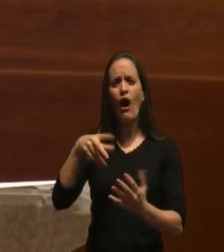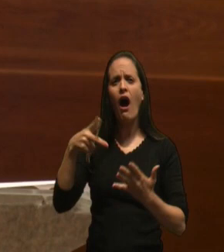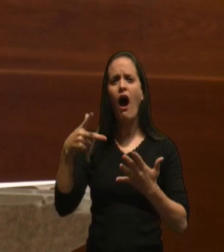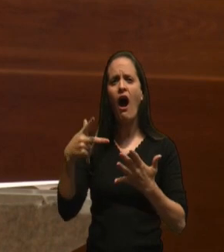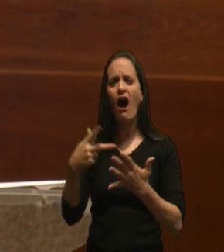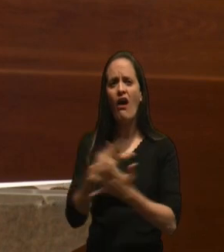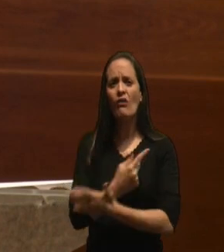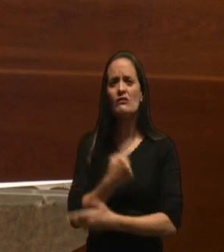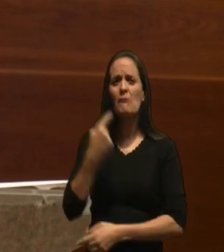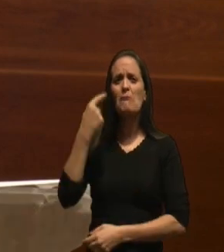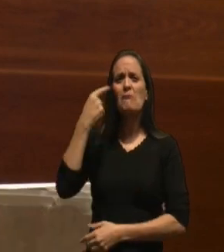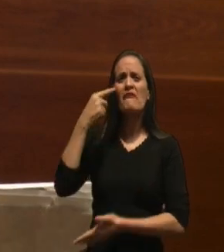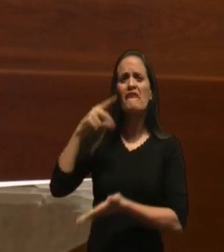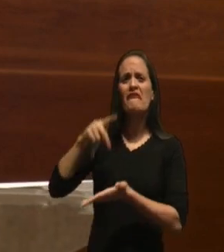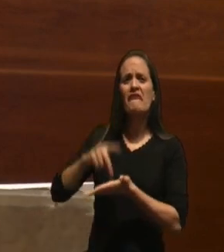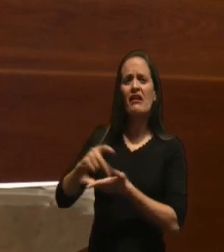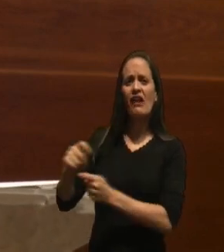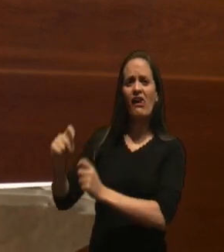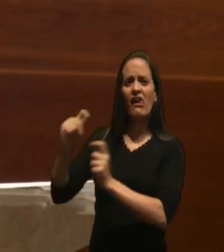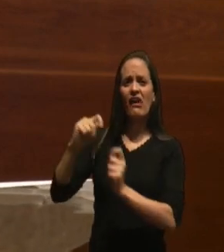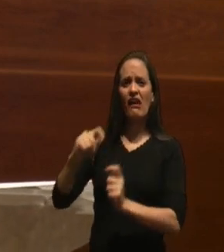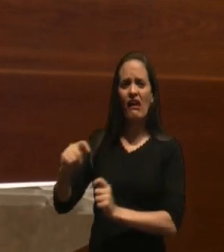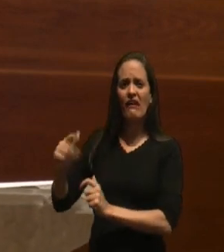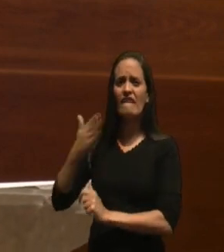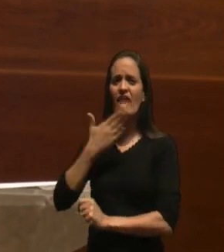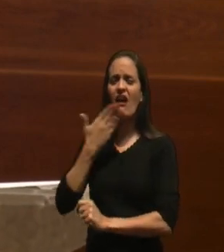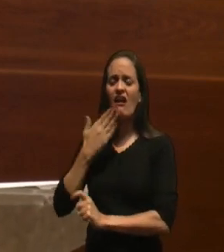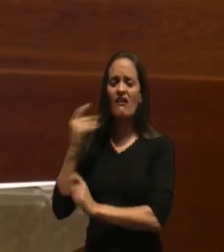nessas propostas fáceis demais?